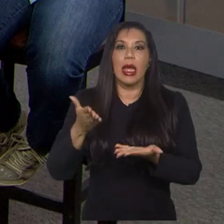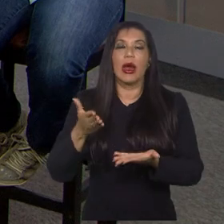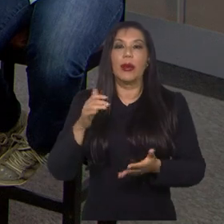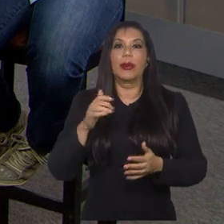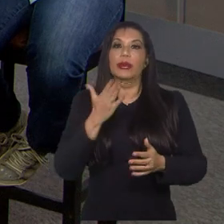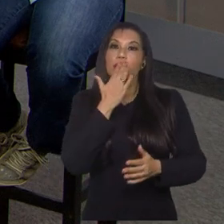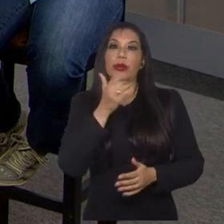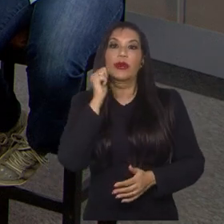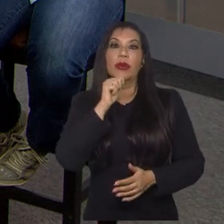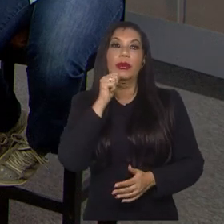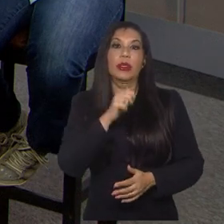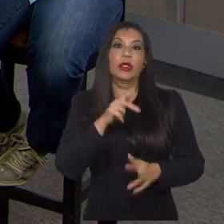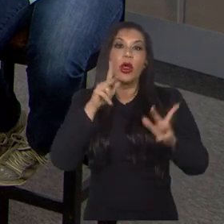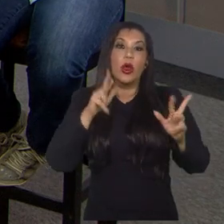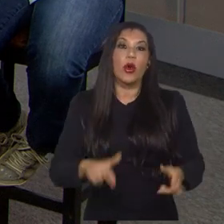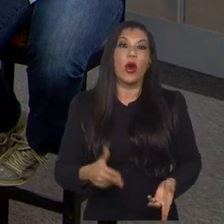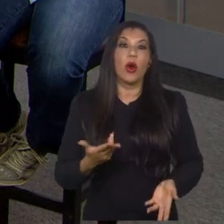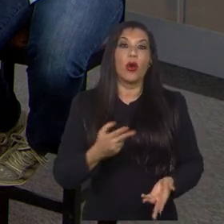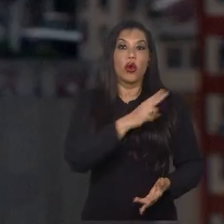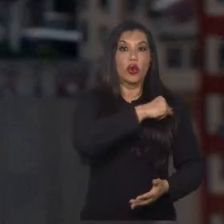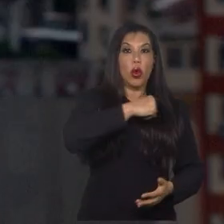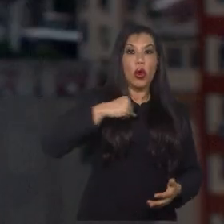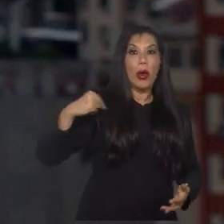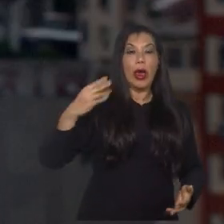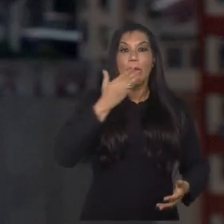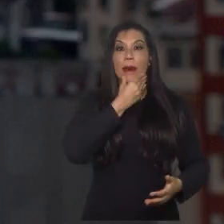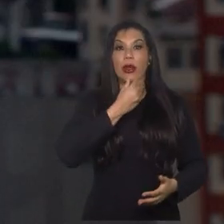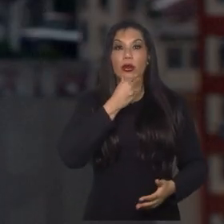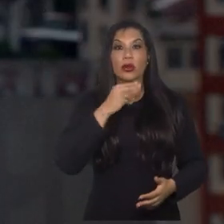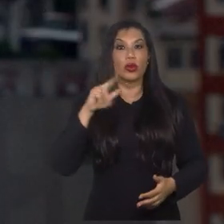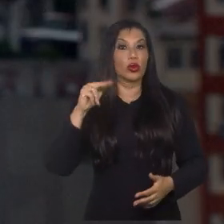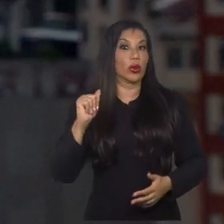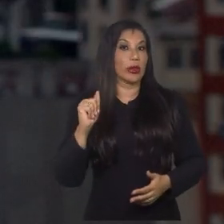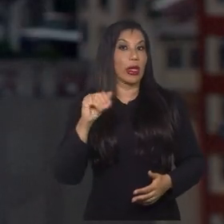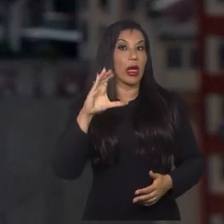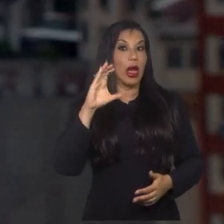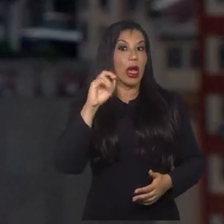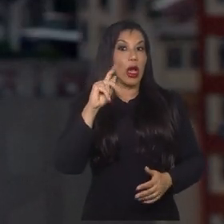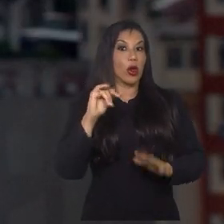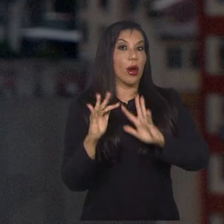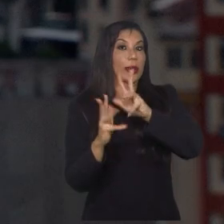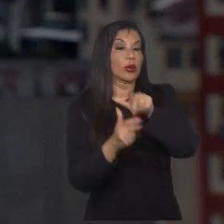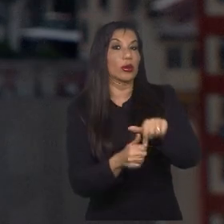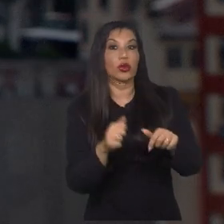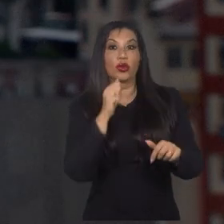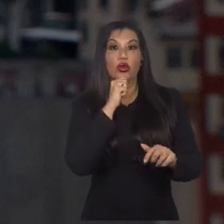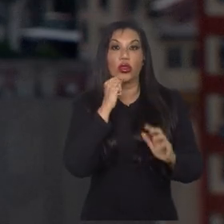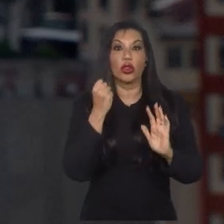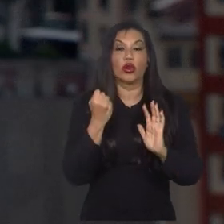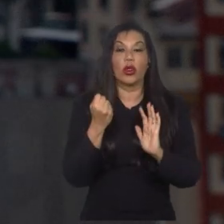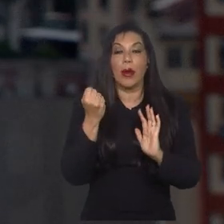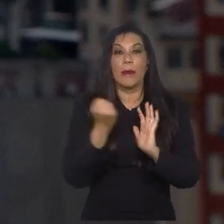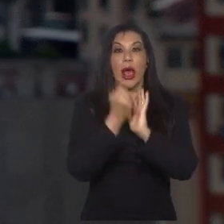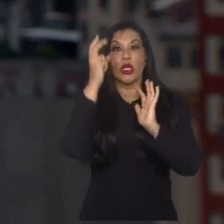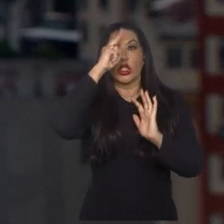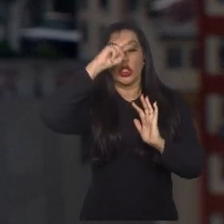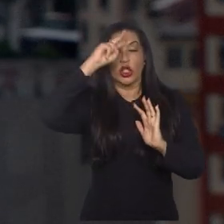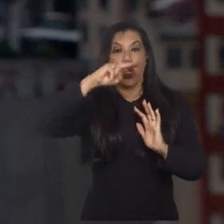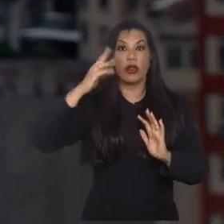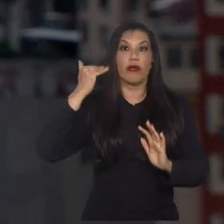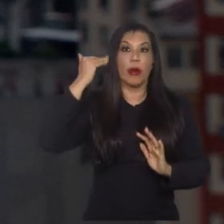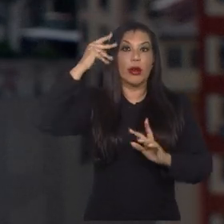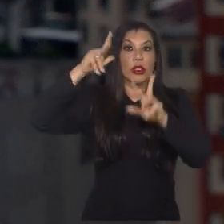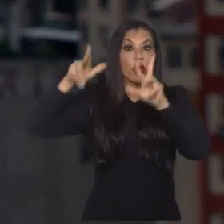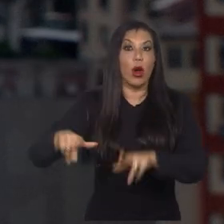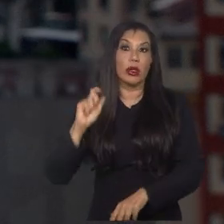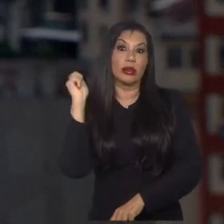feminino como era feito para o norueguês masculino, que nunca teve uma Copa do Mundo, não tinha um histórico de sucesso como a seleção feminina, mas